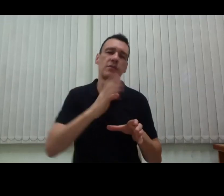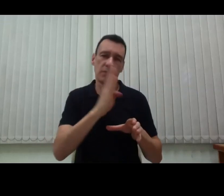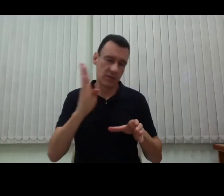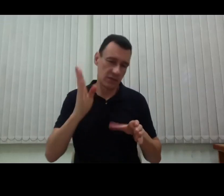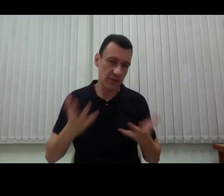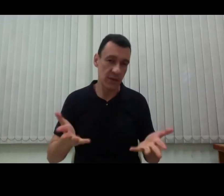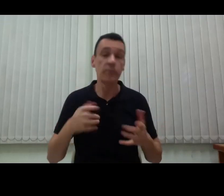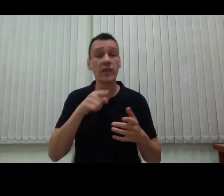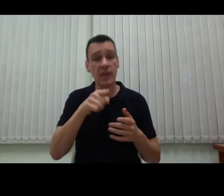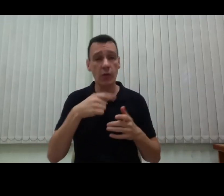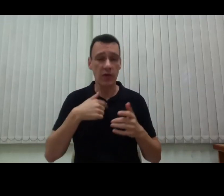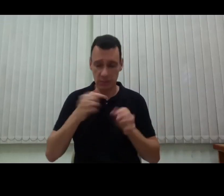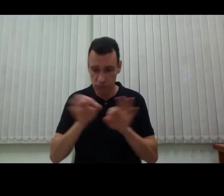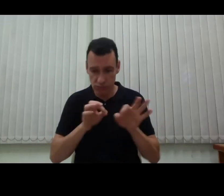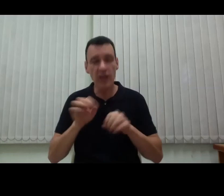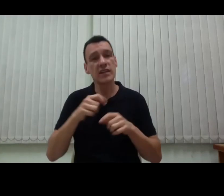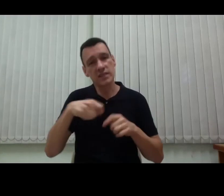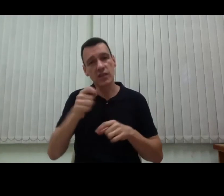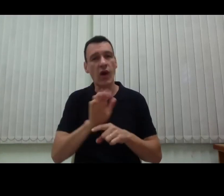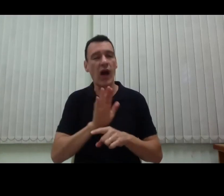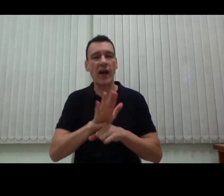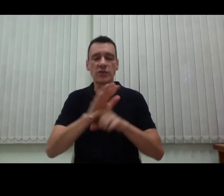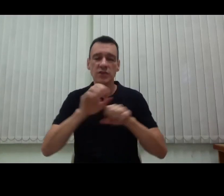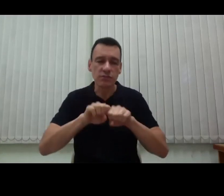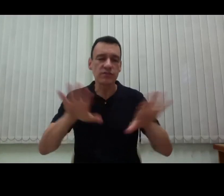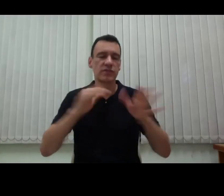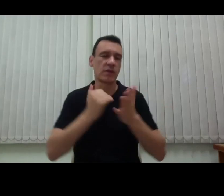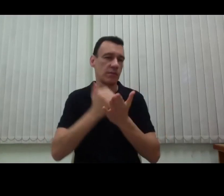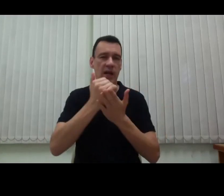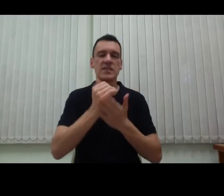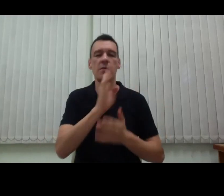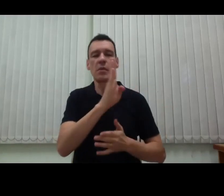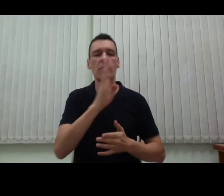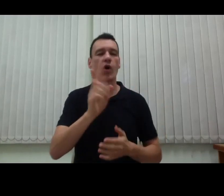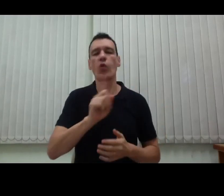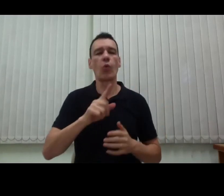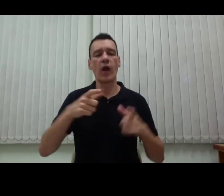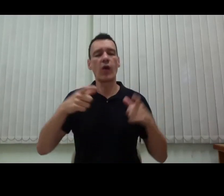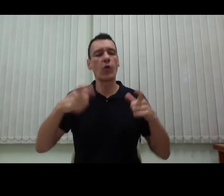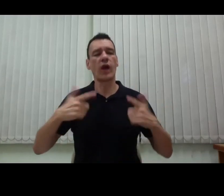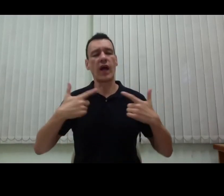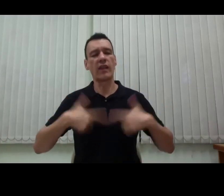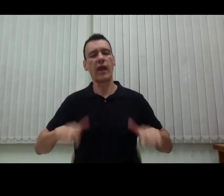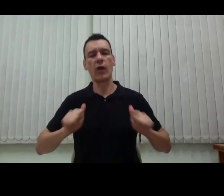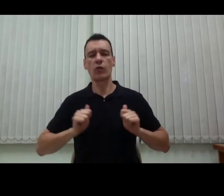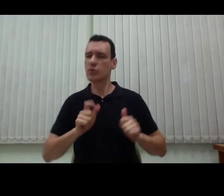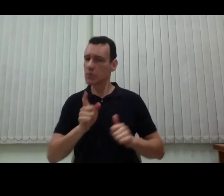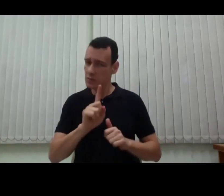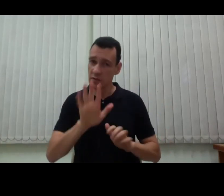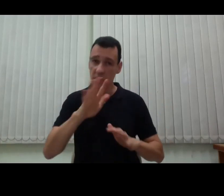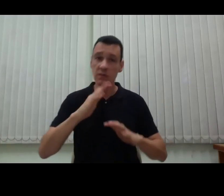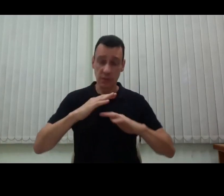mais essas reflexões. A biblioteca não é espaço neutro, o profissional da informação, ele trabalha com a mediação da informação.